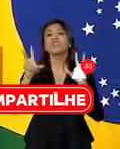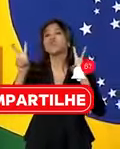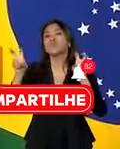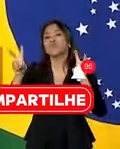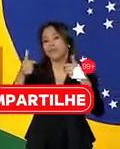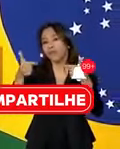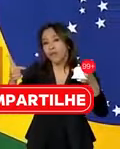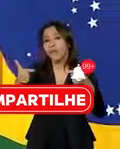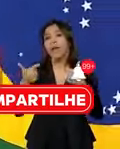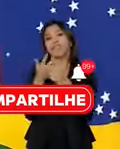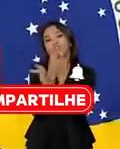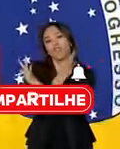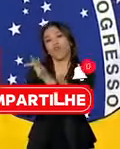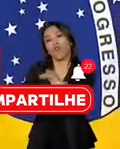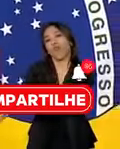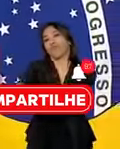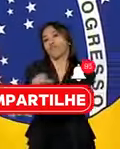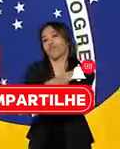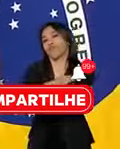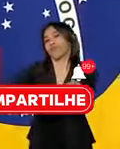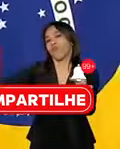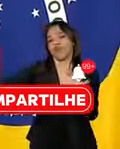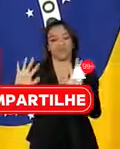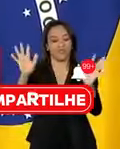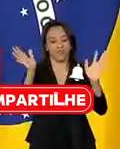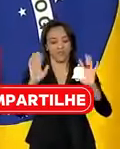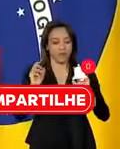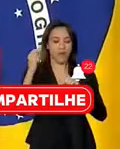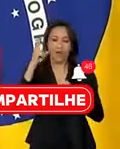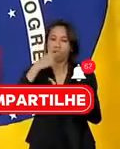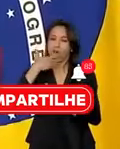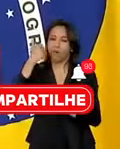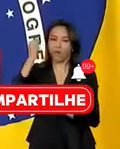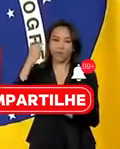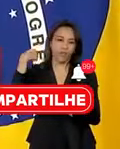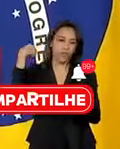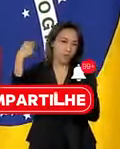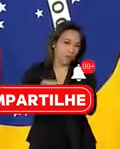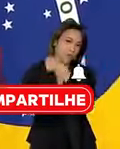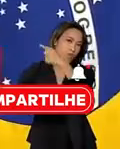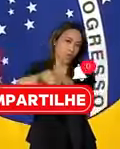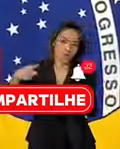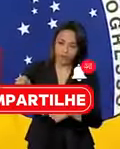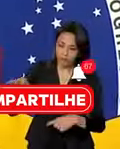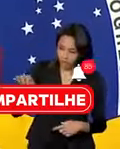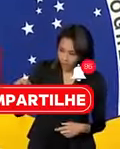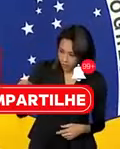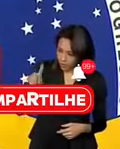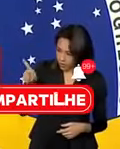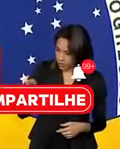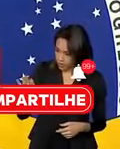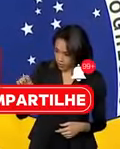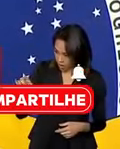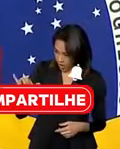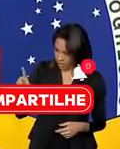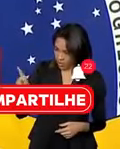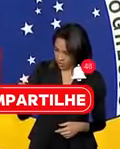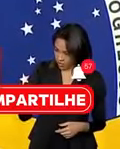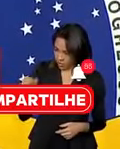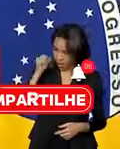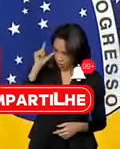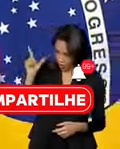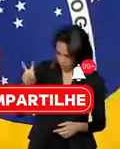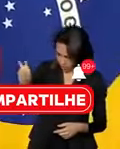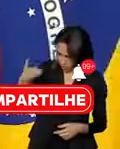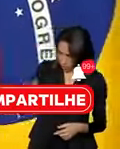é melhor a gente fazer de tempos em tempos. Imagina, Zuleide, você tendo que levantar às 5h30 da manhã.